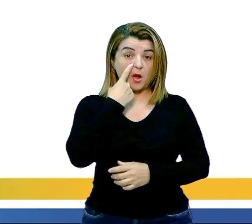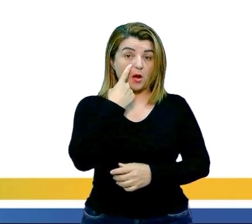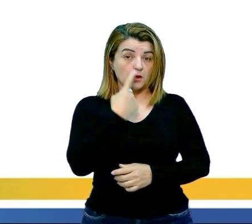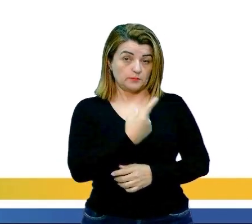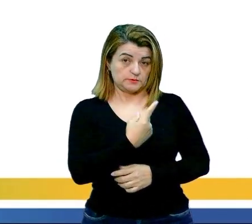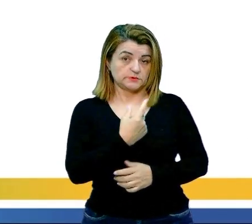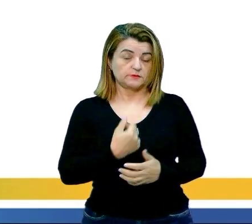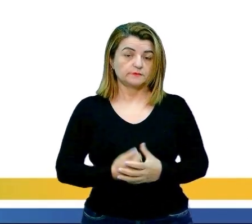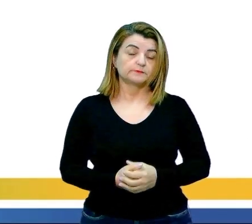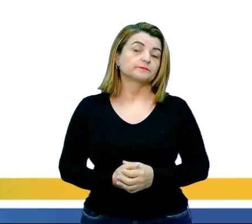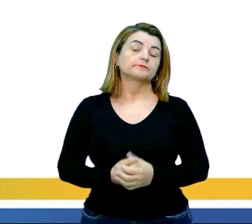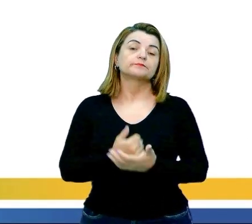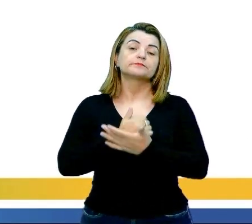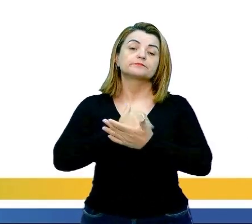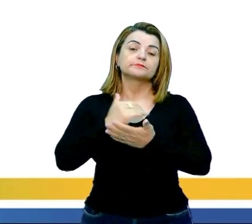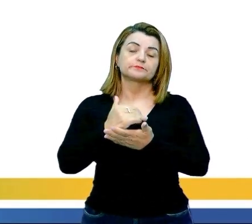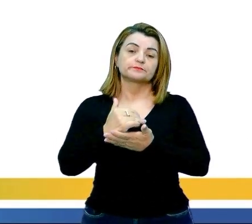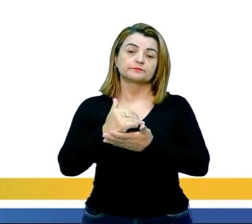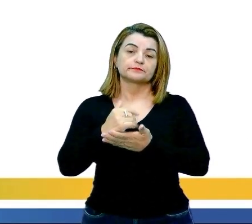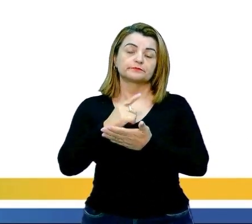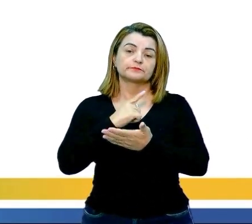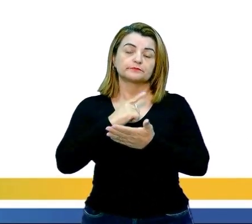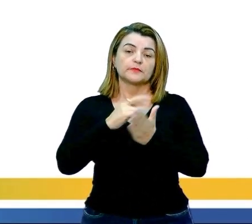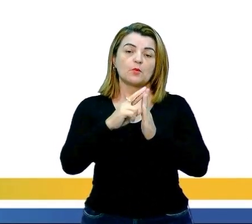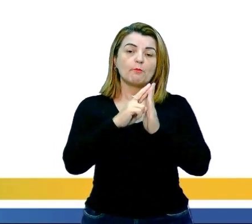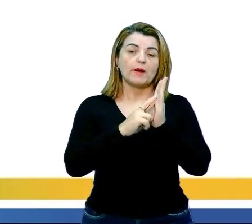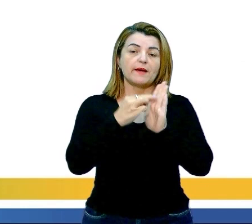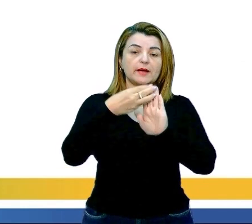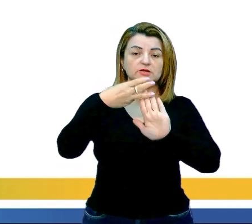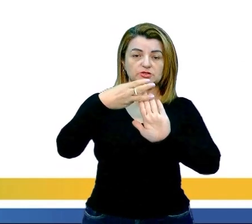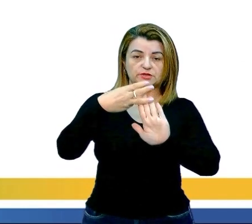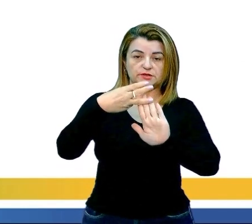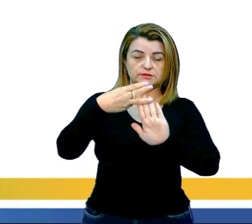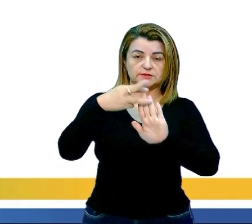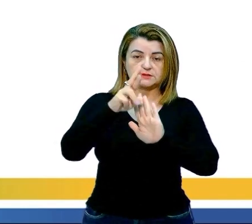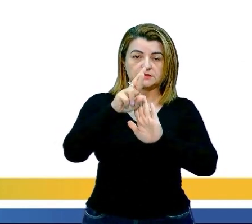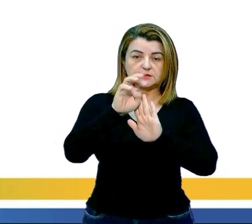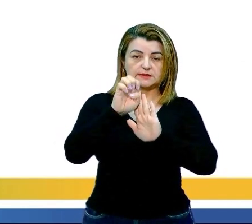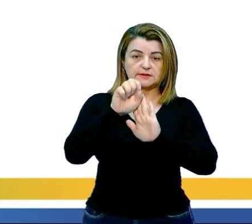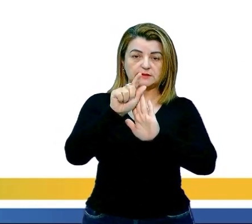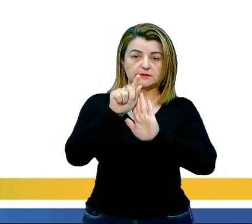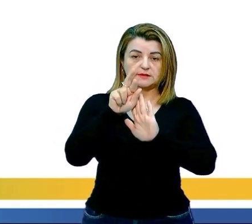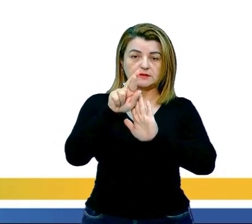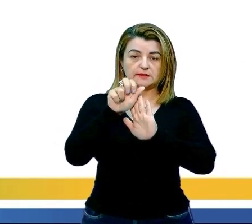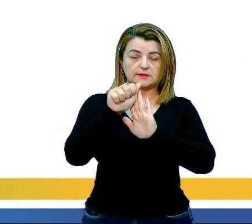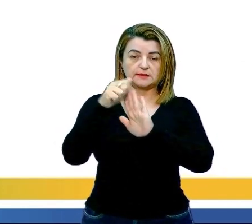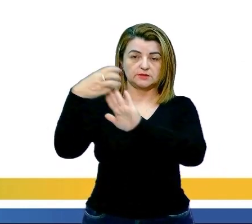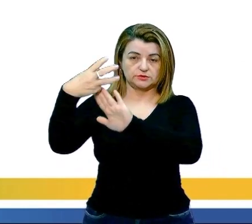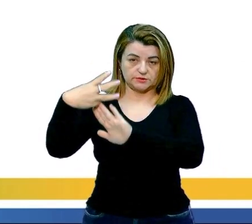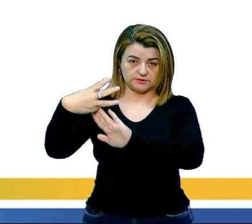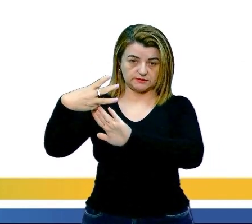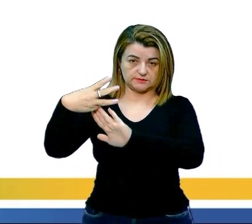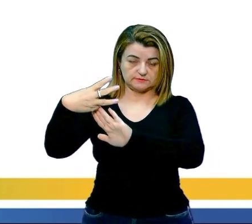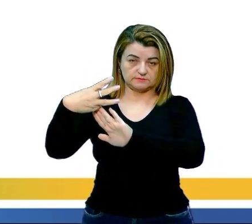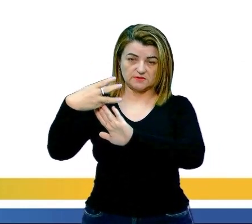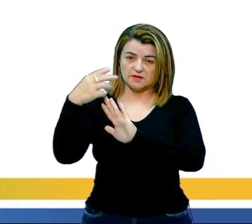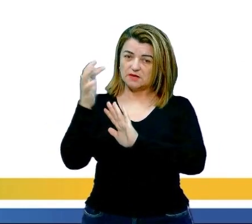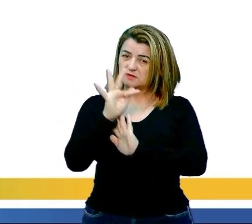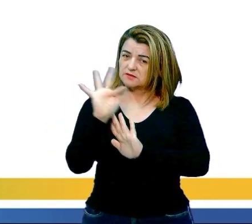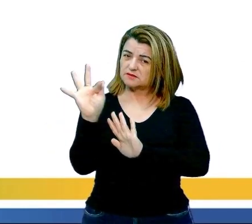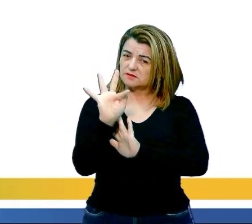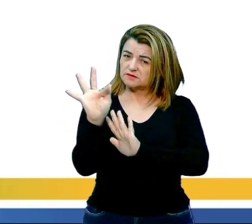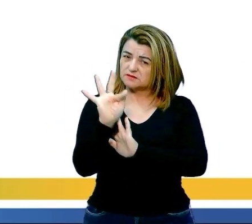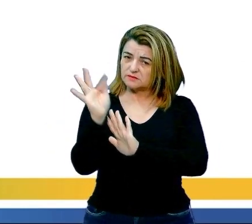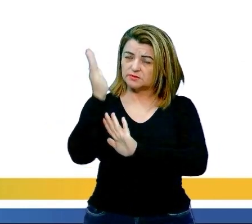Observe aí. Para começar, a gente vai usar uma regra de 3. Tudo bem? Então ela é uma das maneiras mais simples de